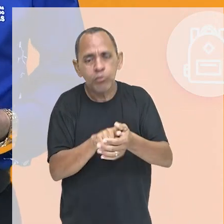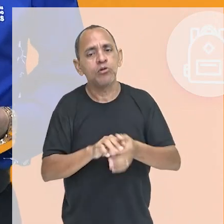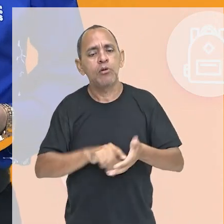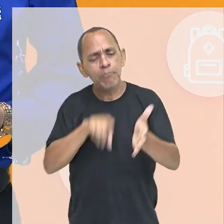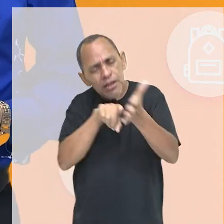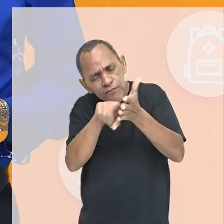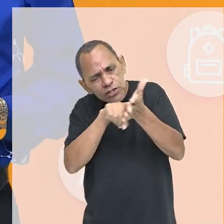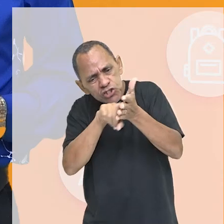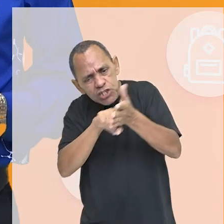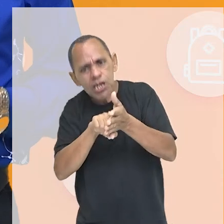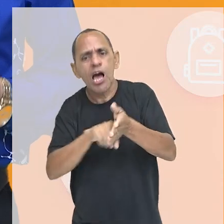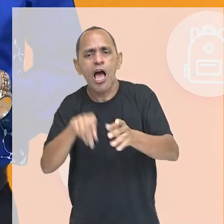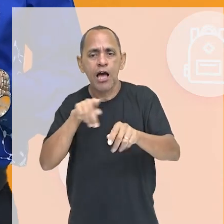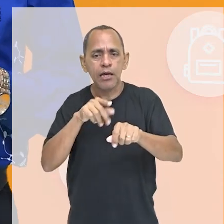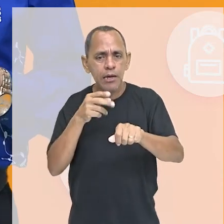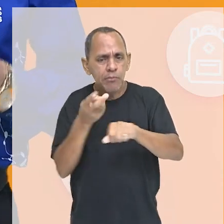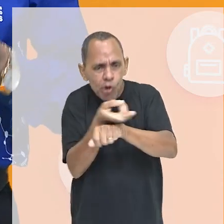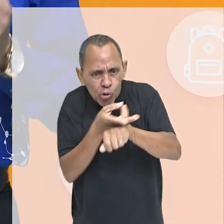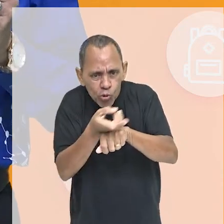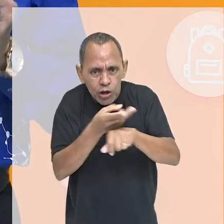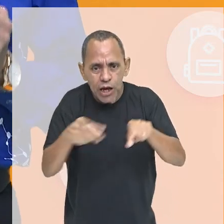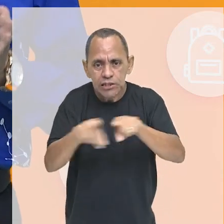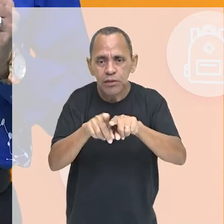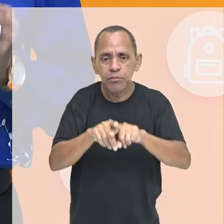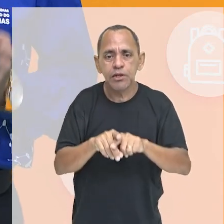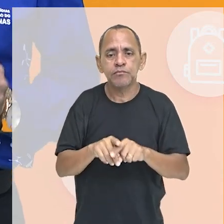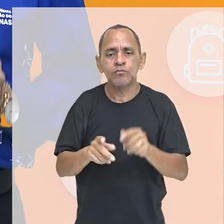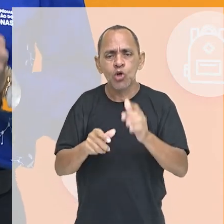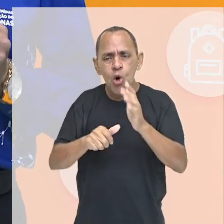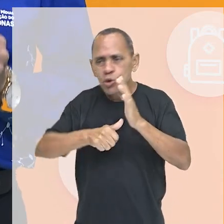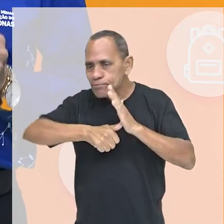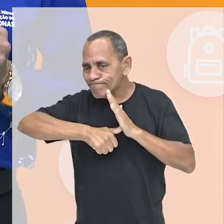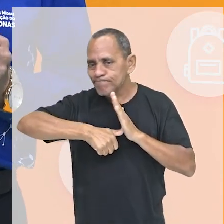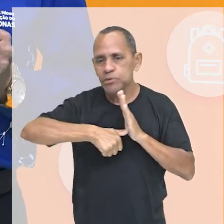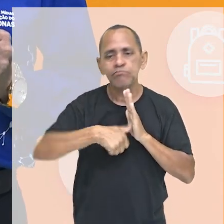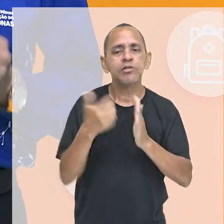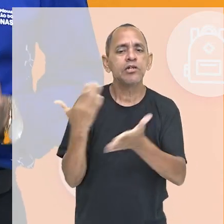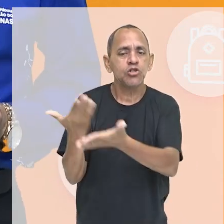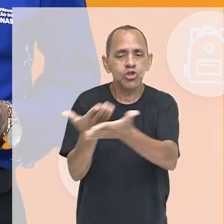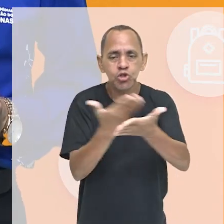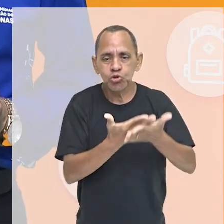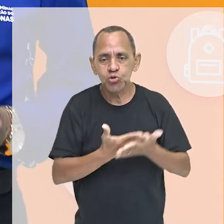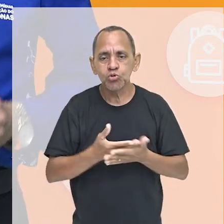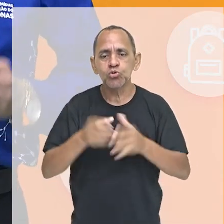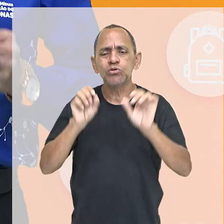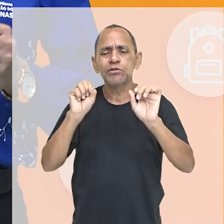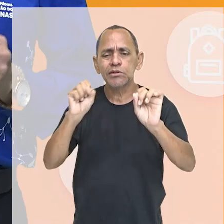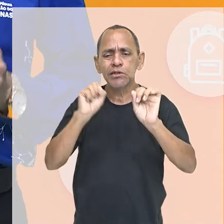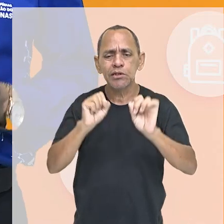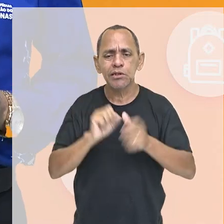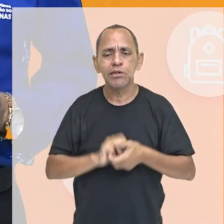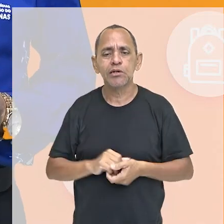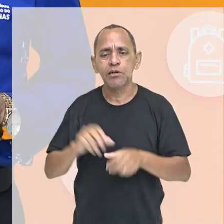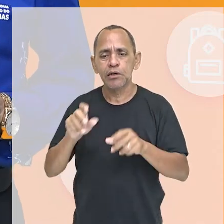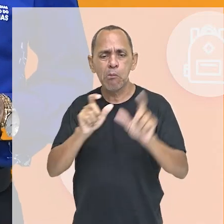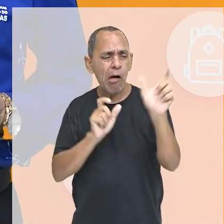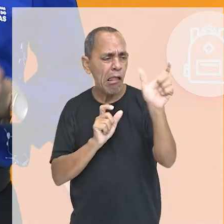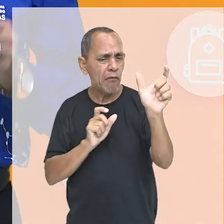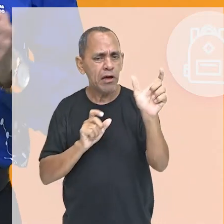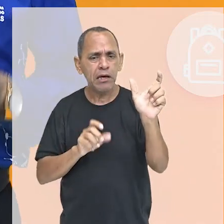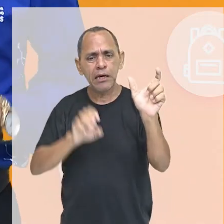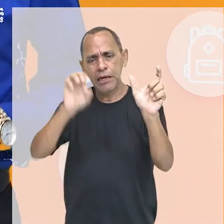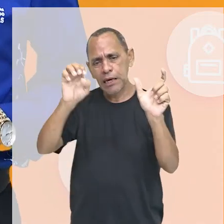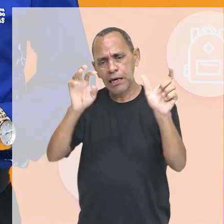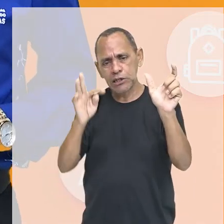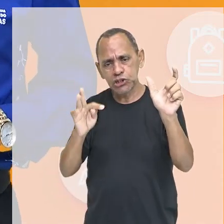primeiros estudos antropólogos, eles eram extremamente etnocêntricos. Só para relembrar a